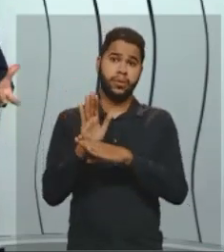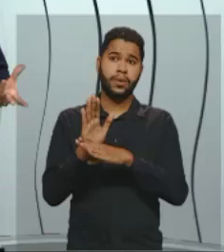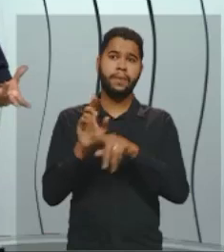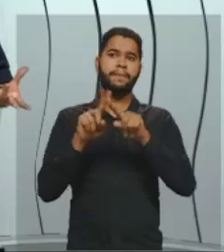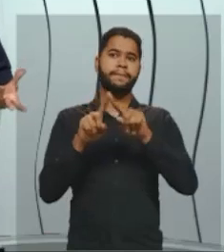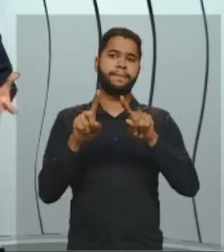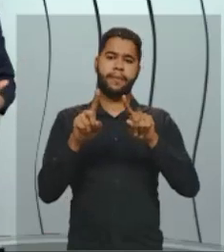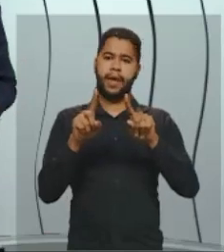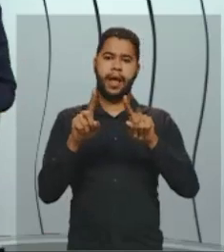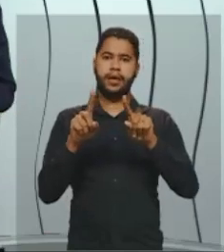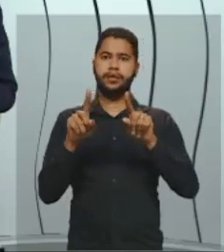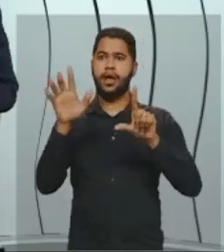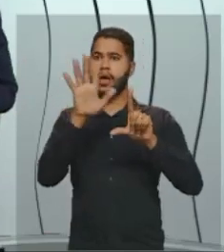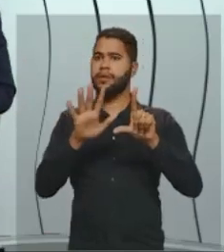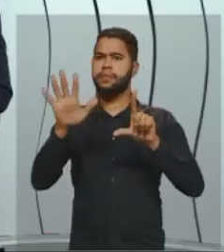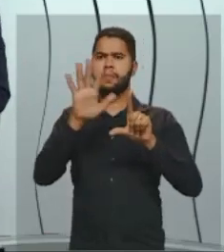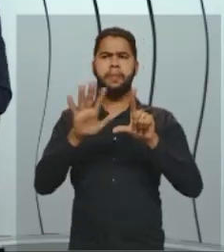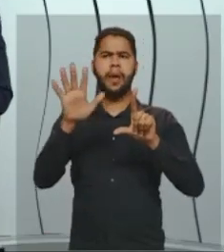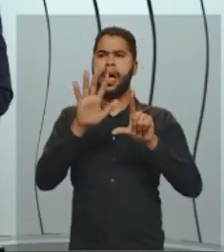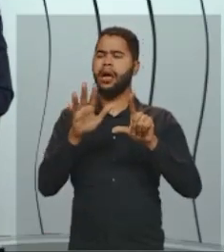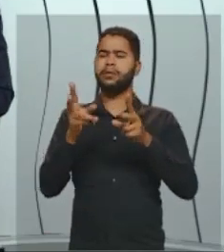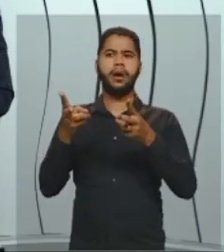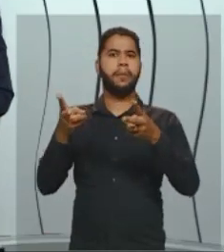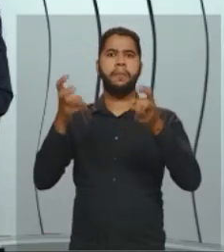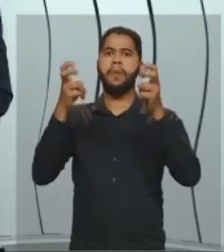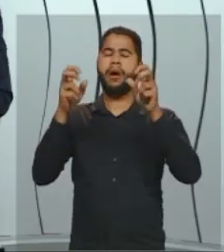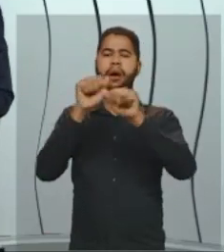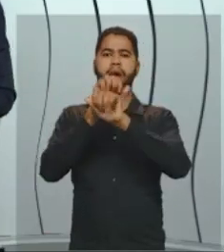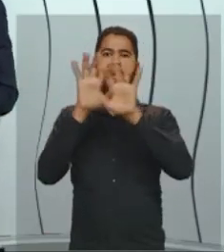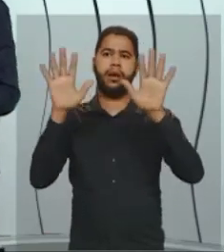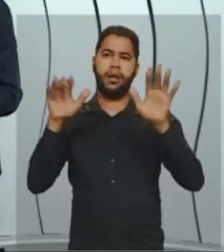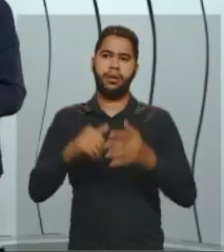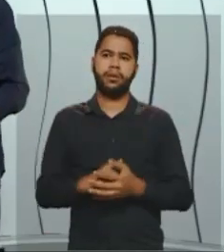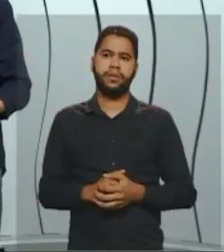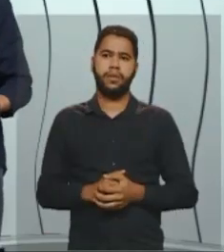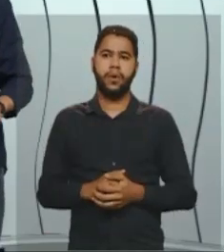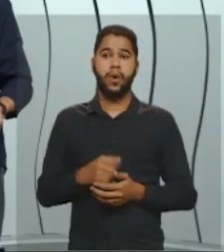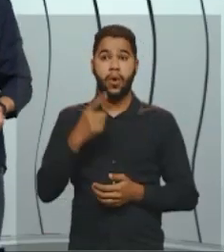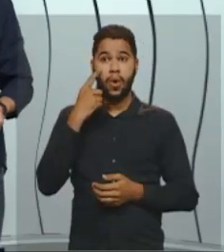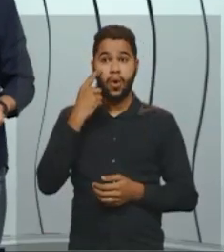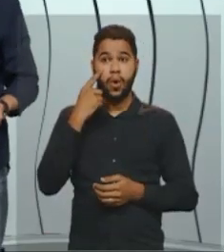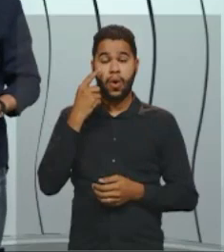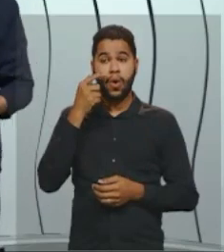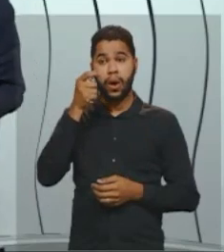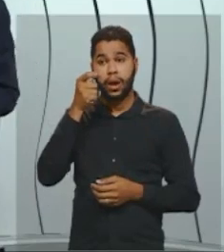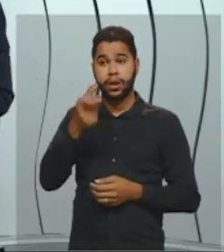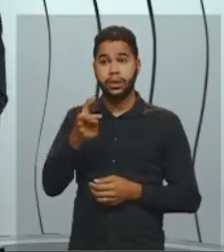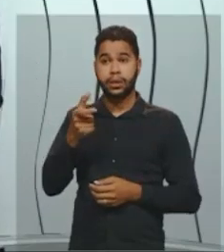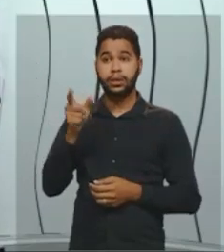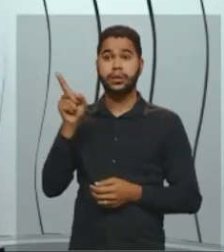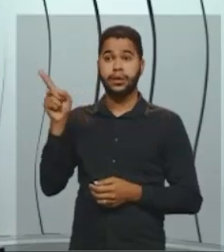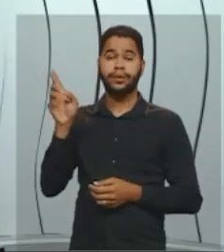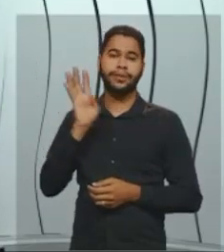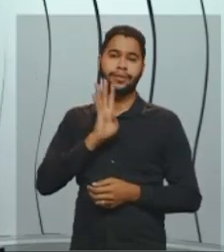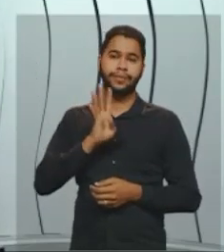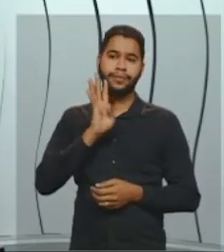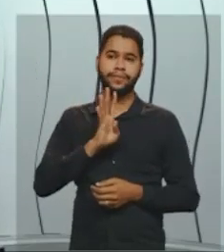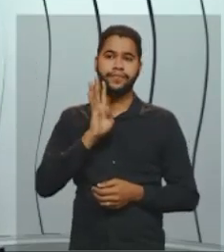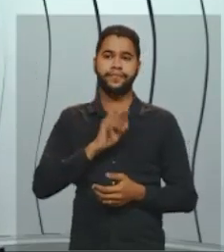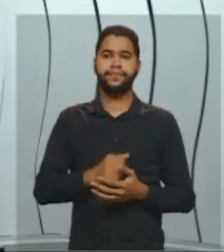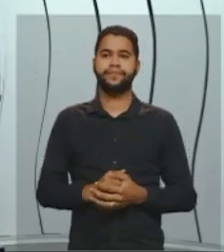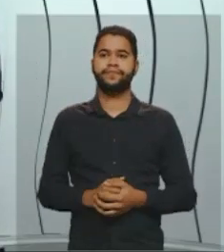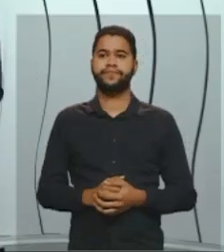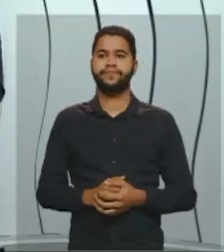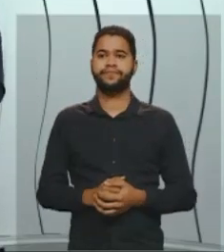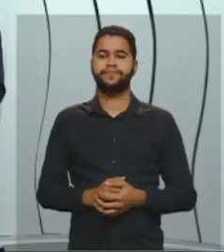imagem é muito mais forte, muito mais, não tem nem comparação. Olha que interessante esse aqui que eu achei super legal. Women need to